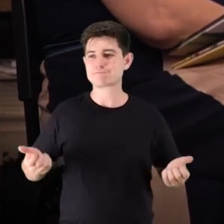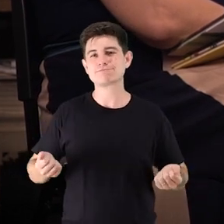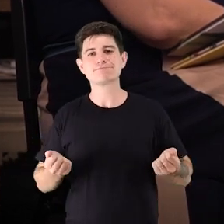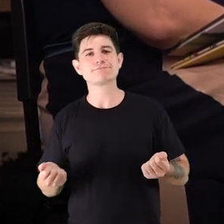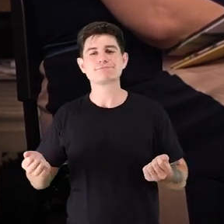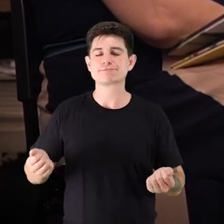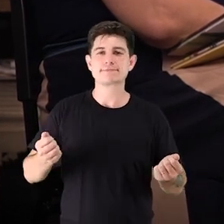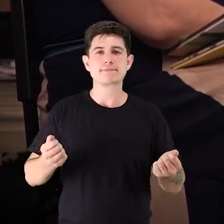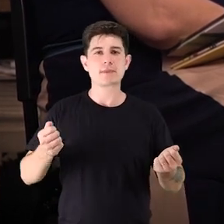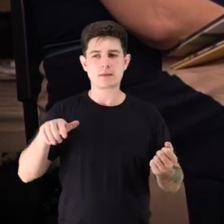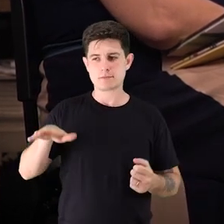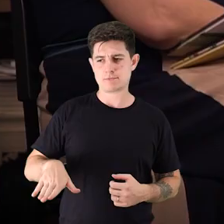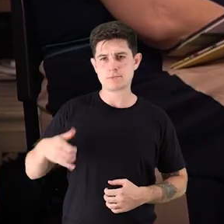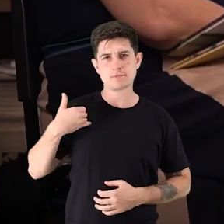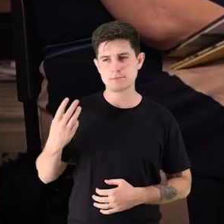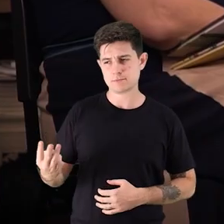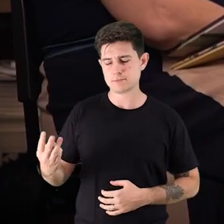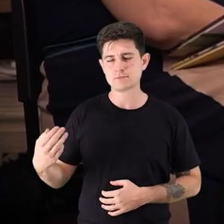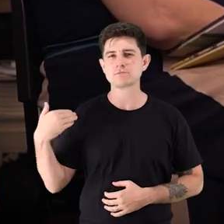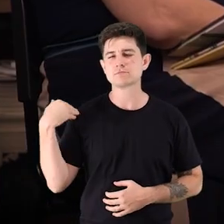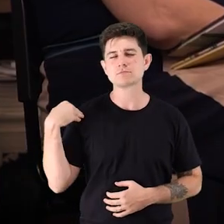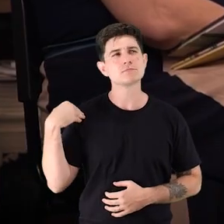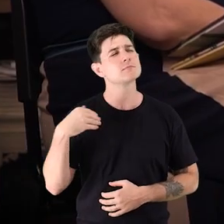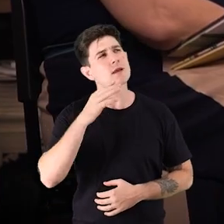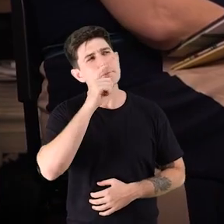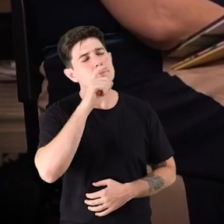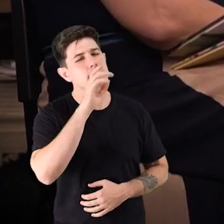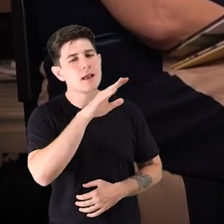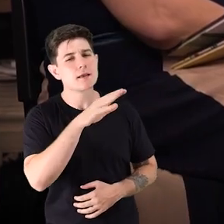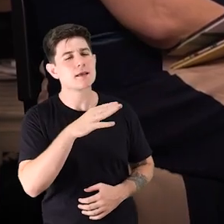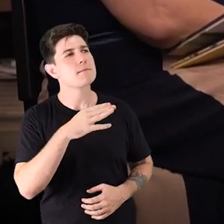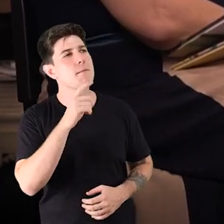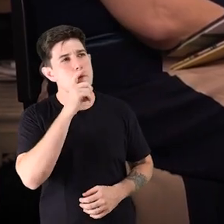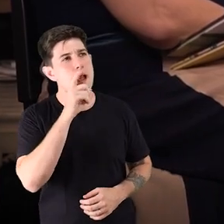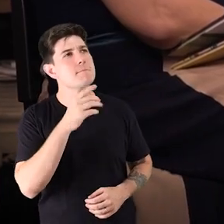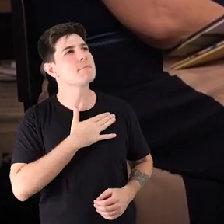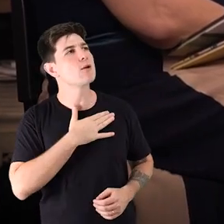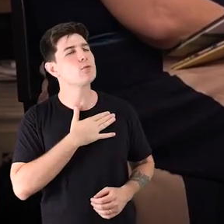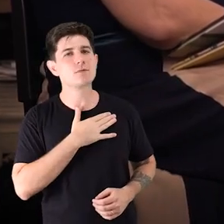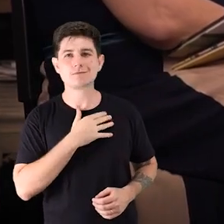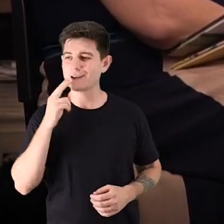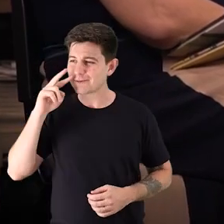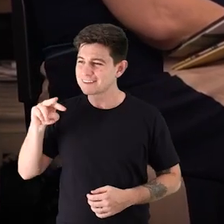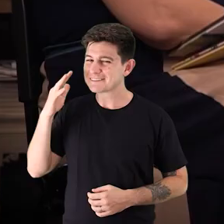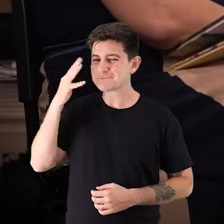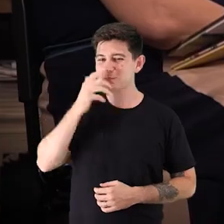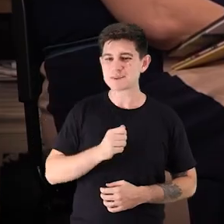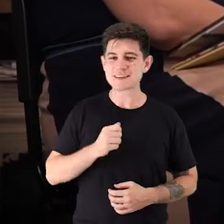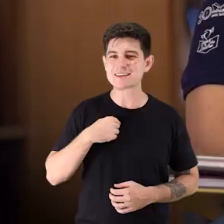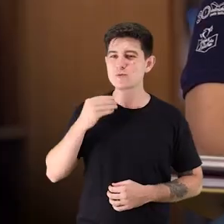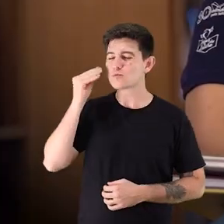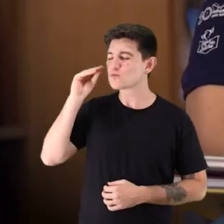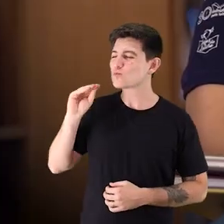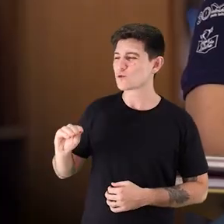minha pequenininha de 3 anos me parou e me puxou para o lado dela e falou, papai é meu. Eu achei